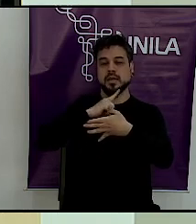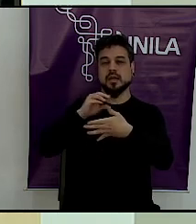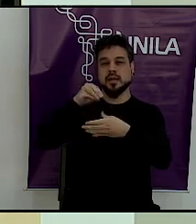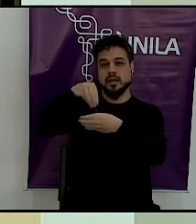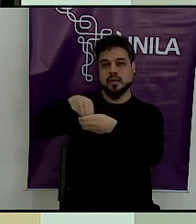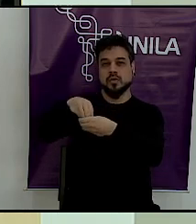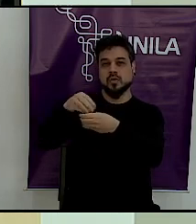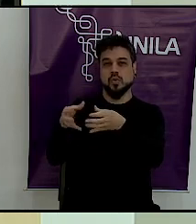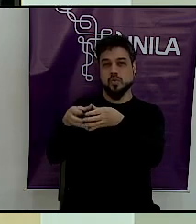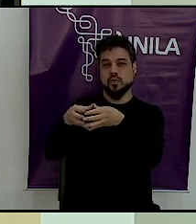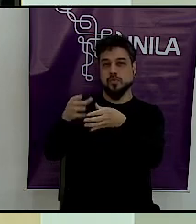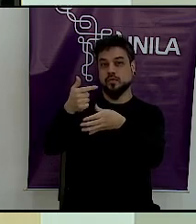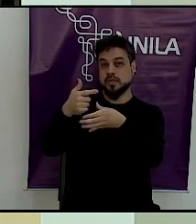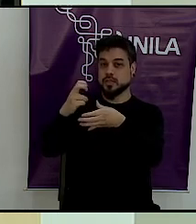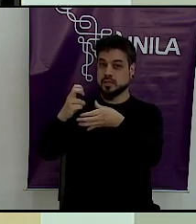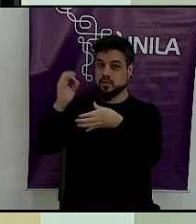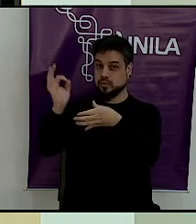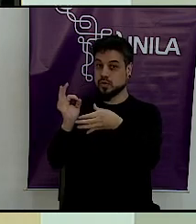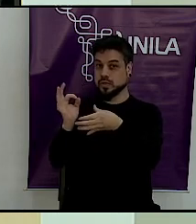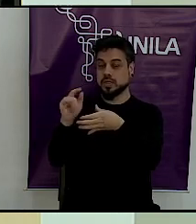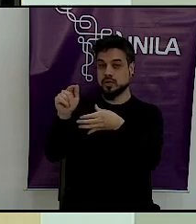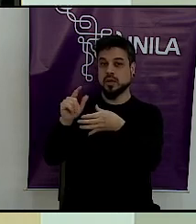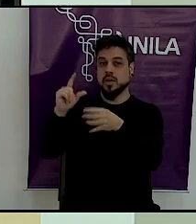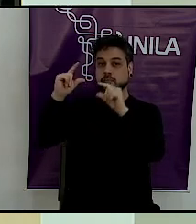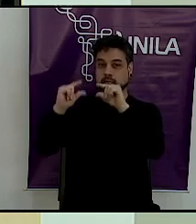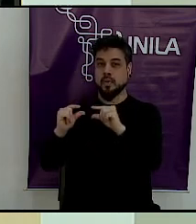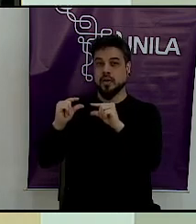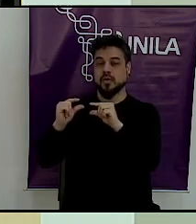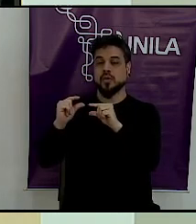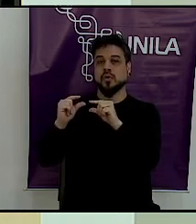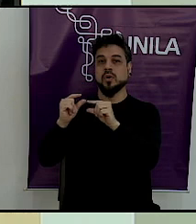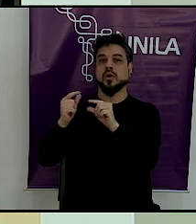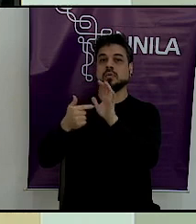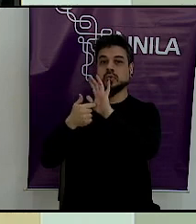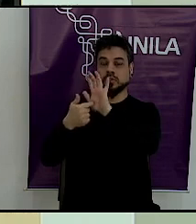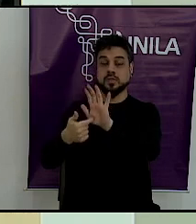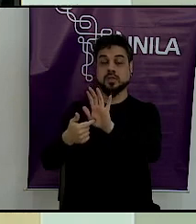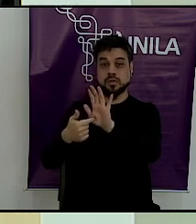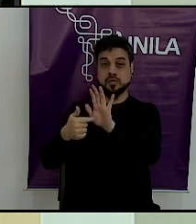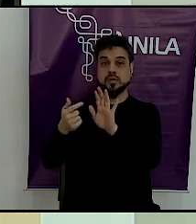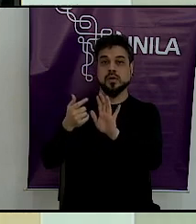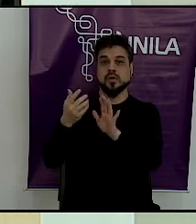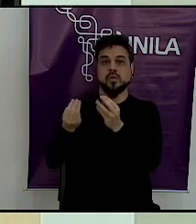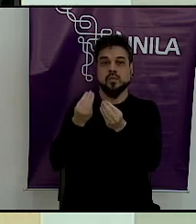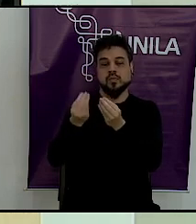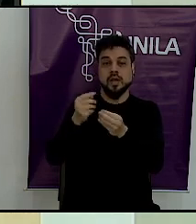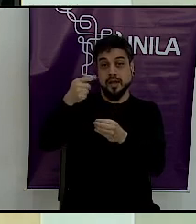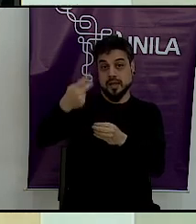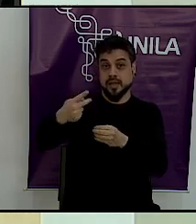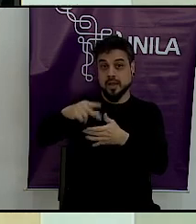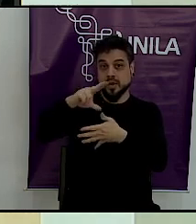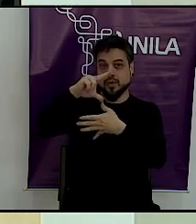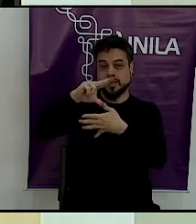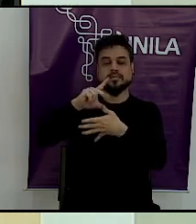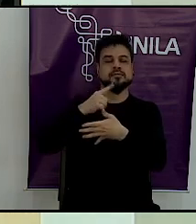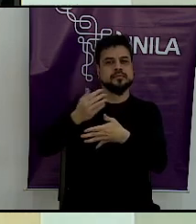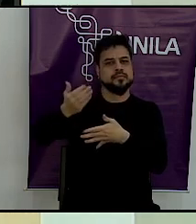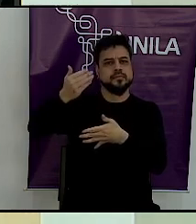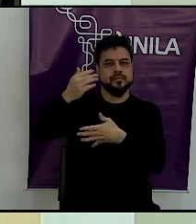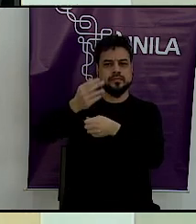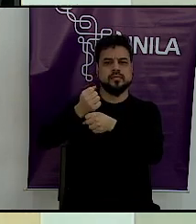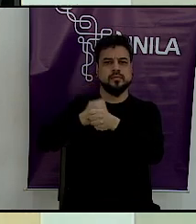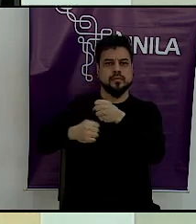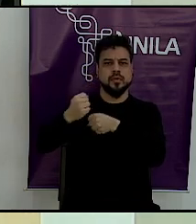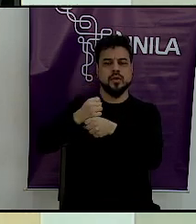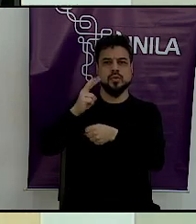25% menores indicadores entre as federais. É verdade, né? A UNILA aqui, se vocês forem ver, a gente ocupava no ano de